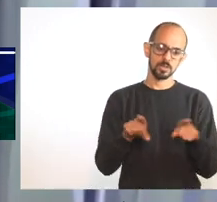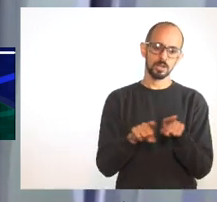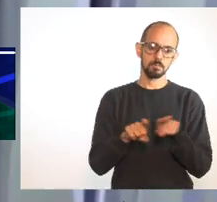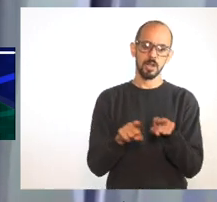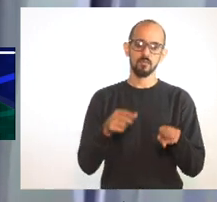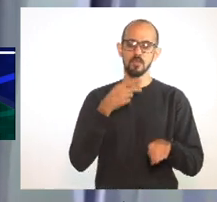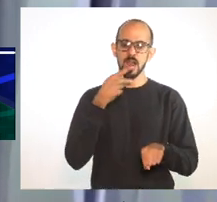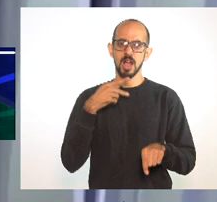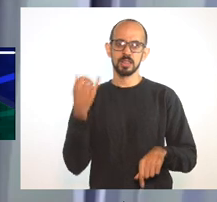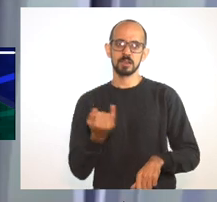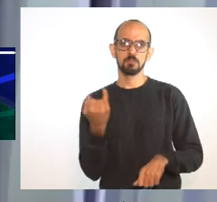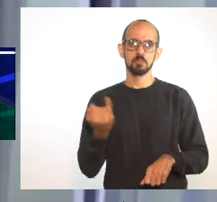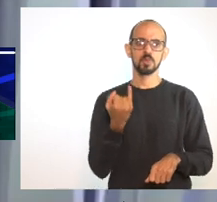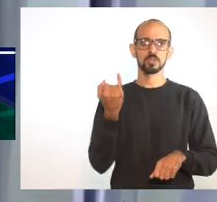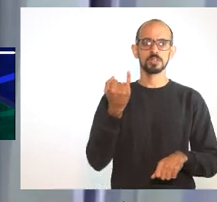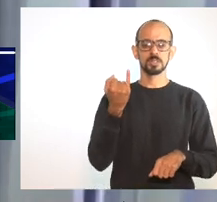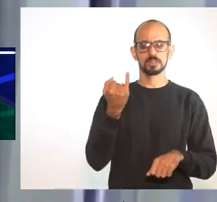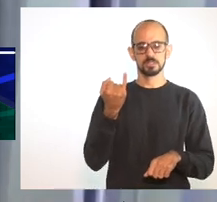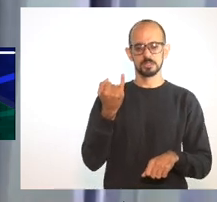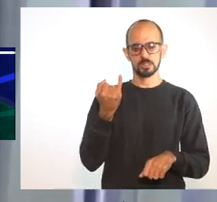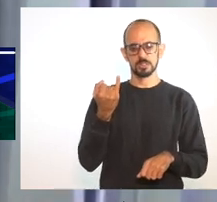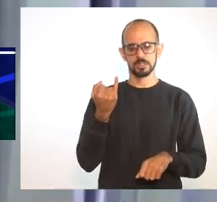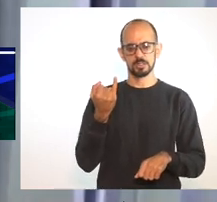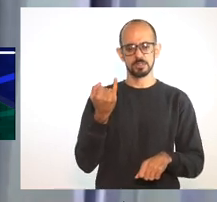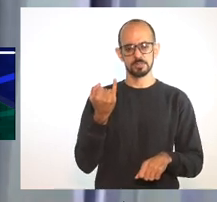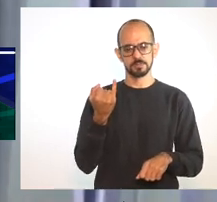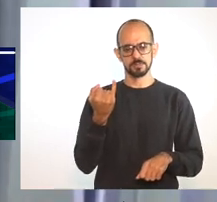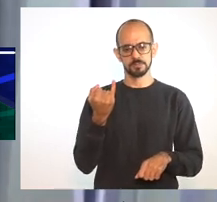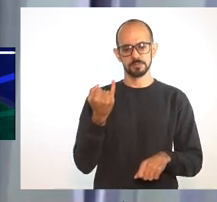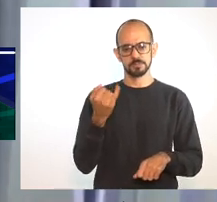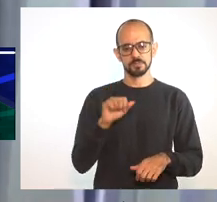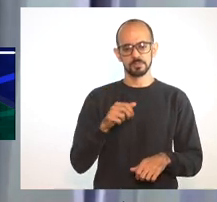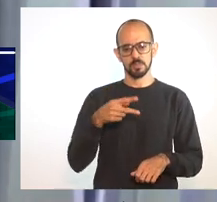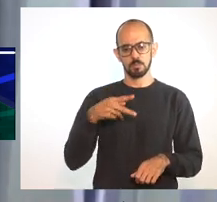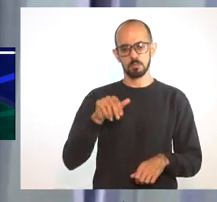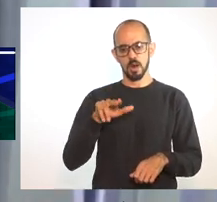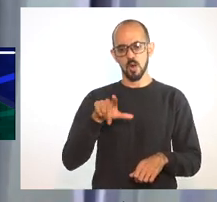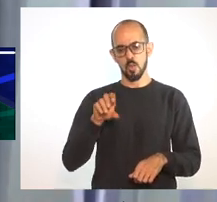importância, do simbolismo, me permito dizer, com Paulo Freire,